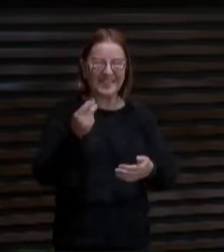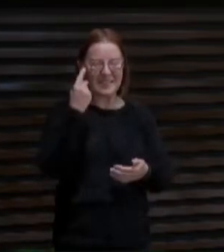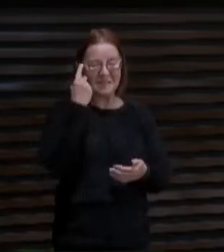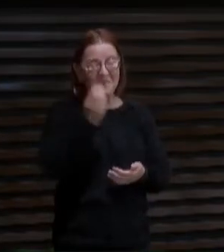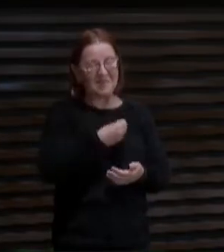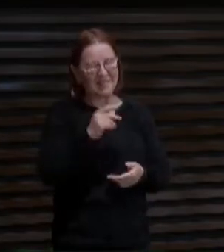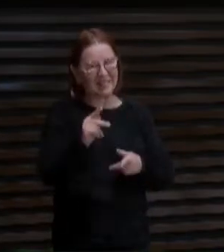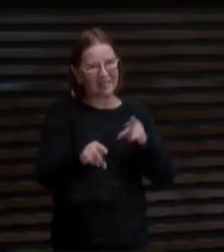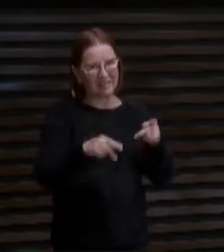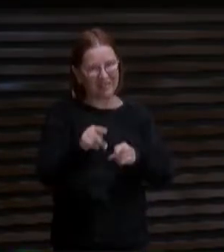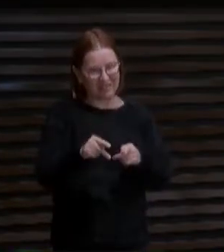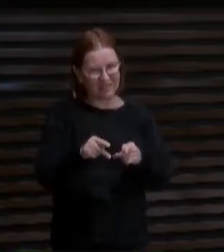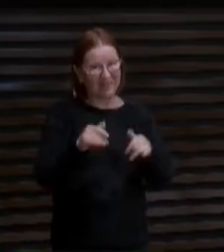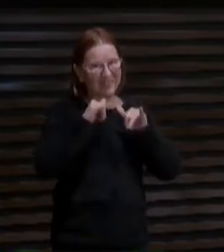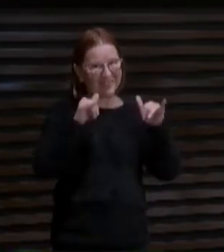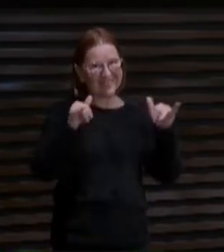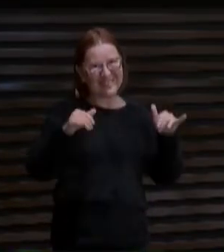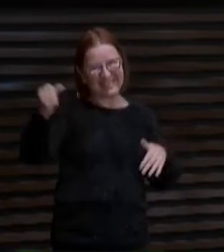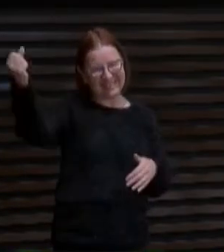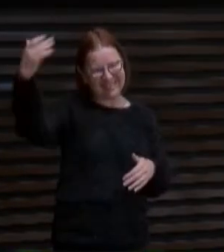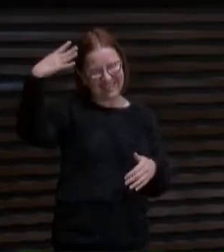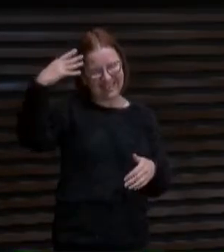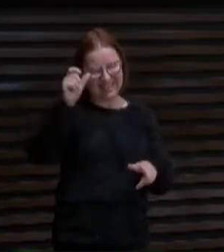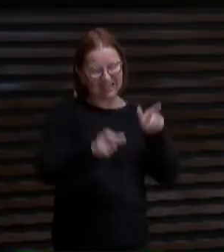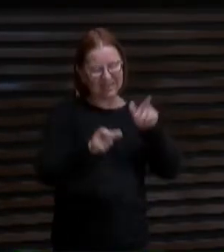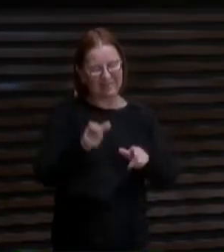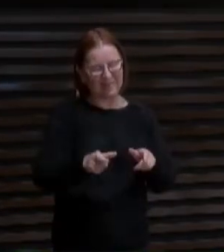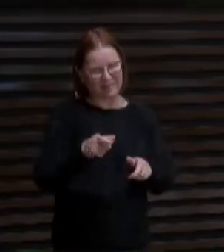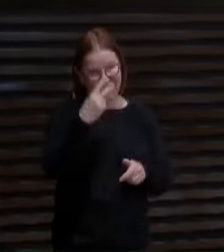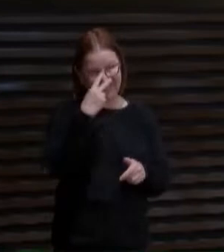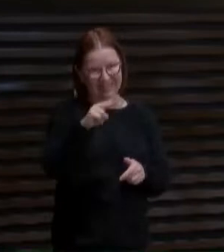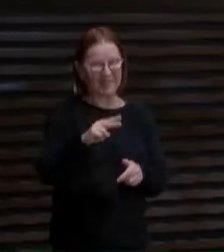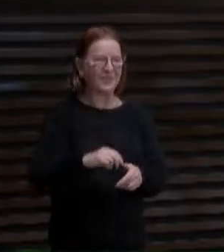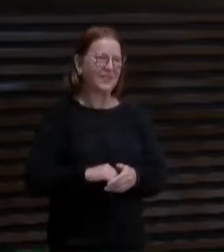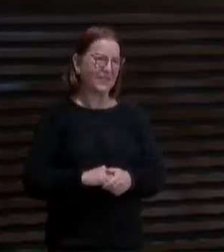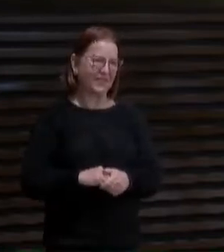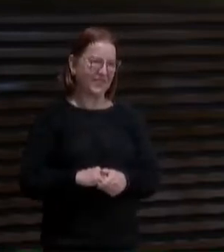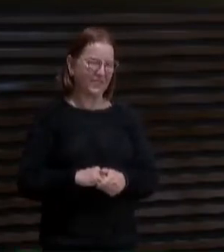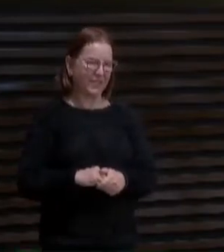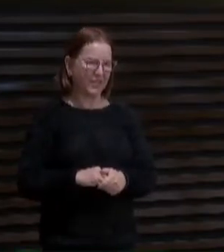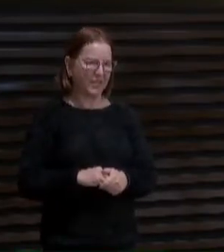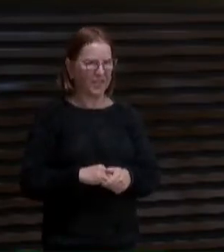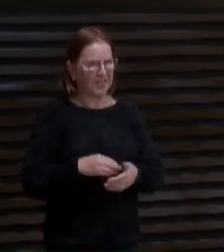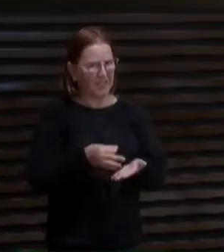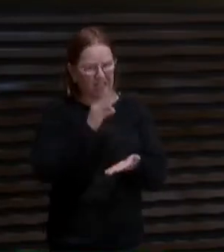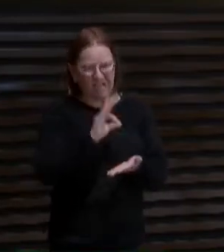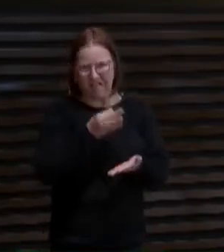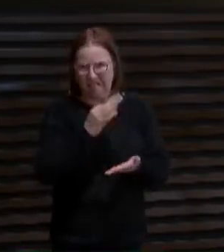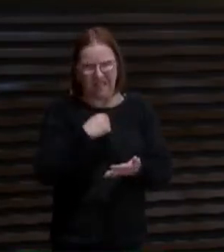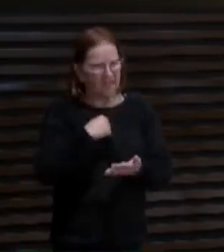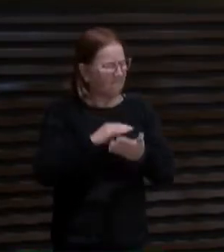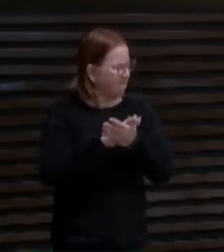e assim transmita graça aos que ouvem Eu não tomei café hoje de manhã meus irmãos